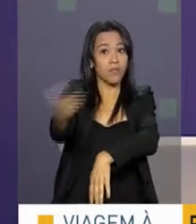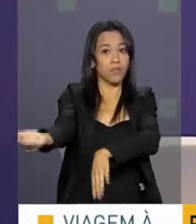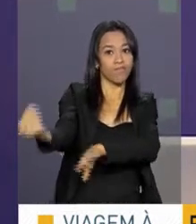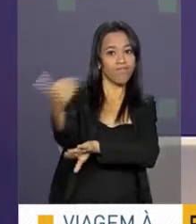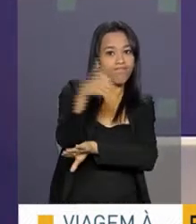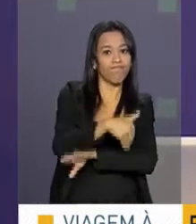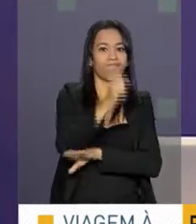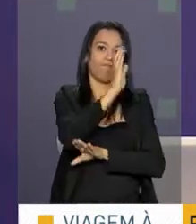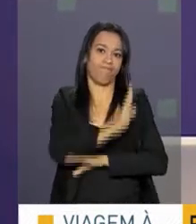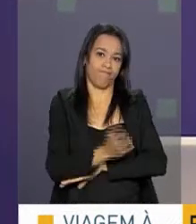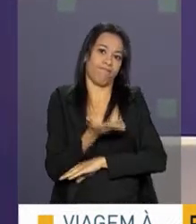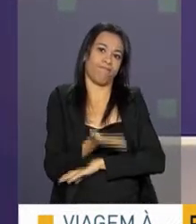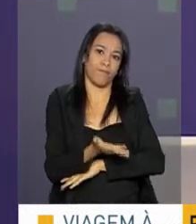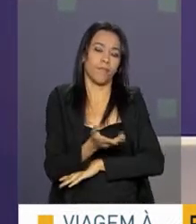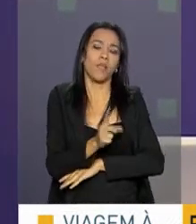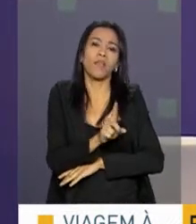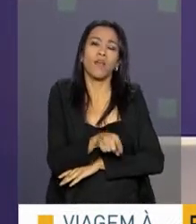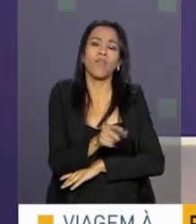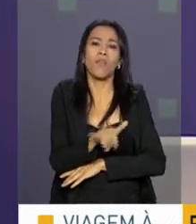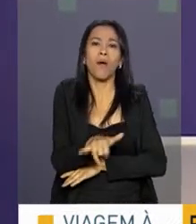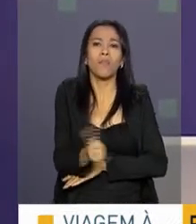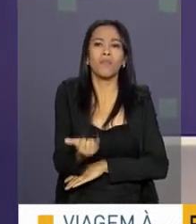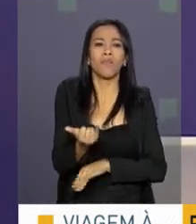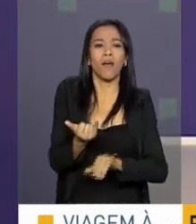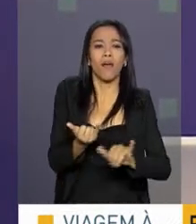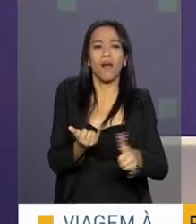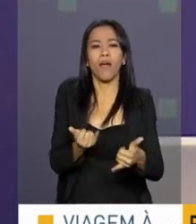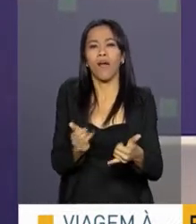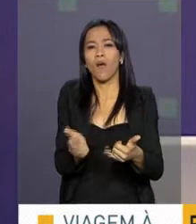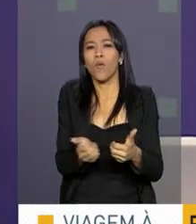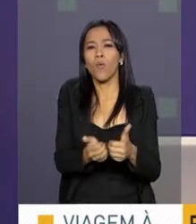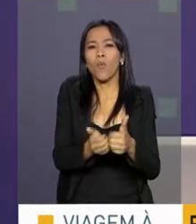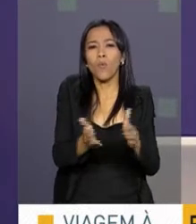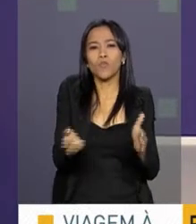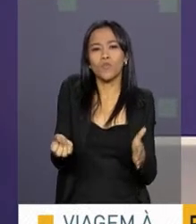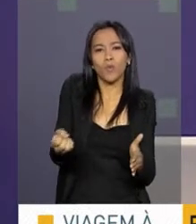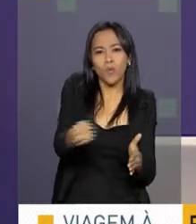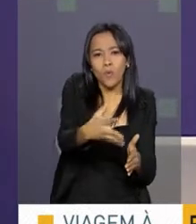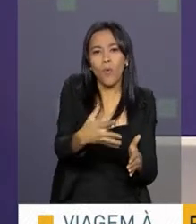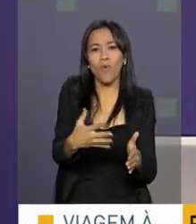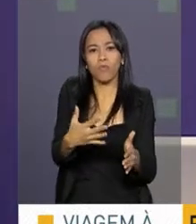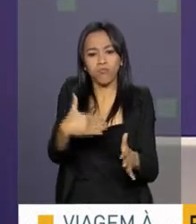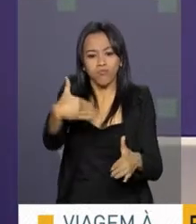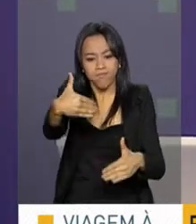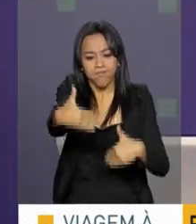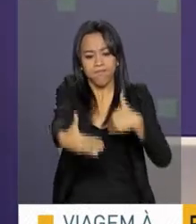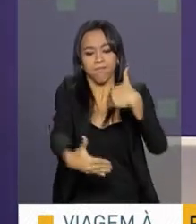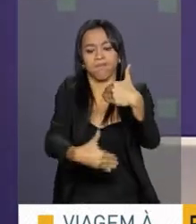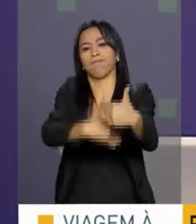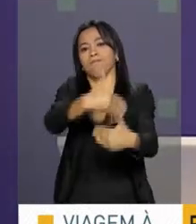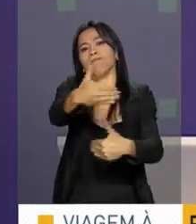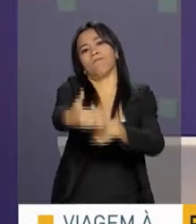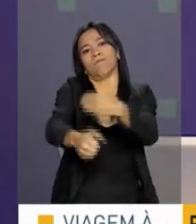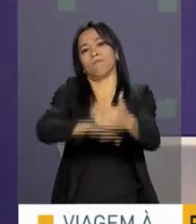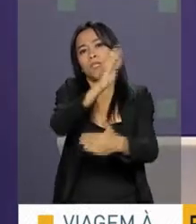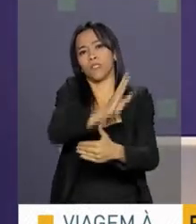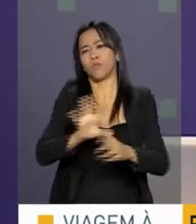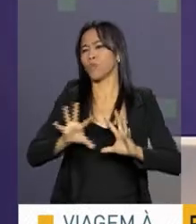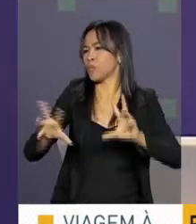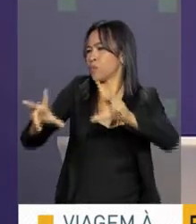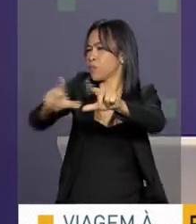porque é o momento que você vai aproveitar o início de um grande ciclo de crescimento. todas as empresas